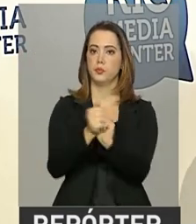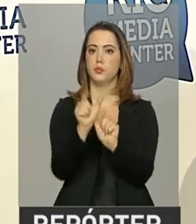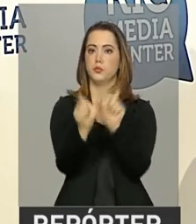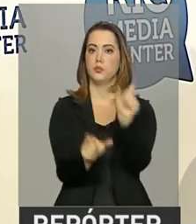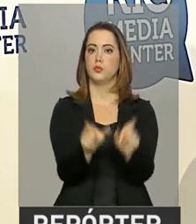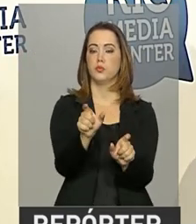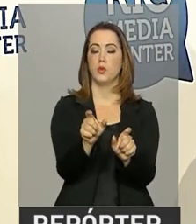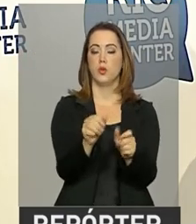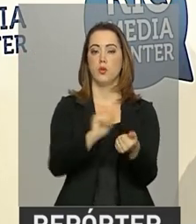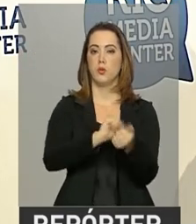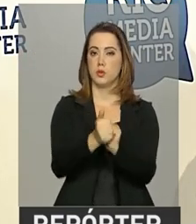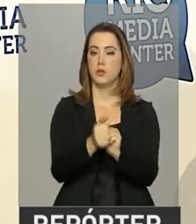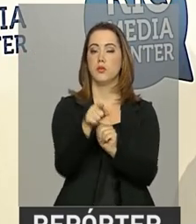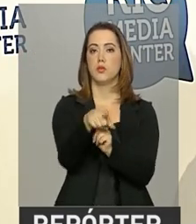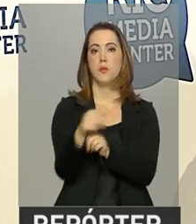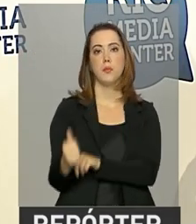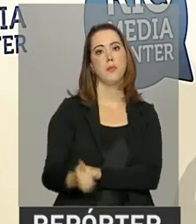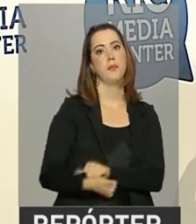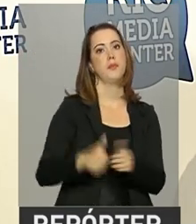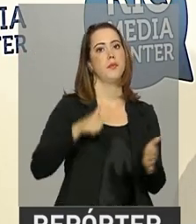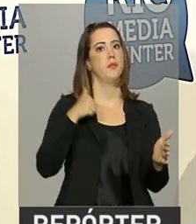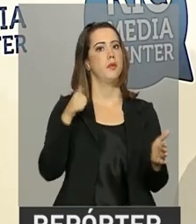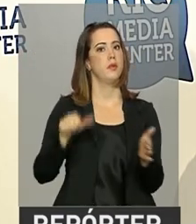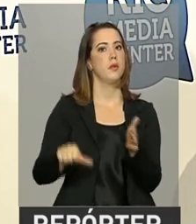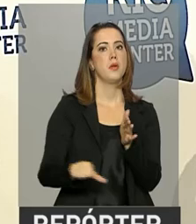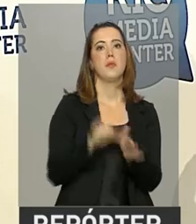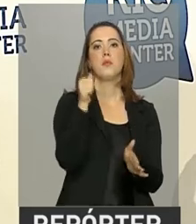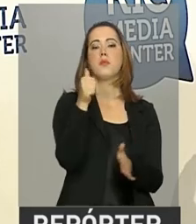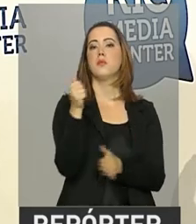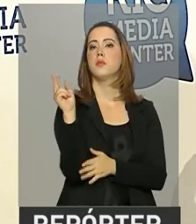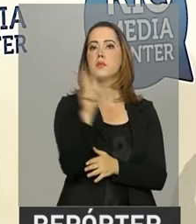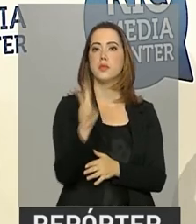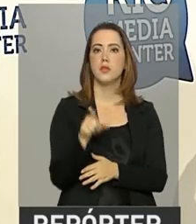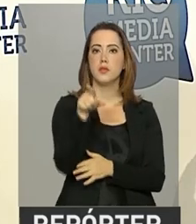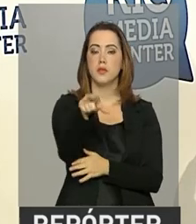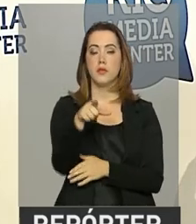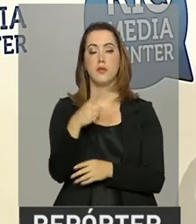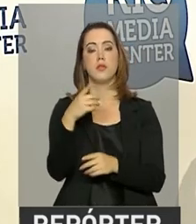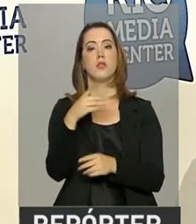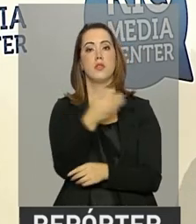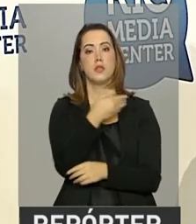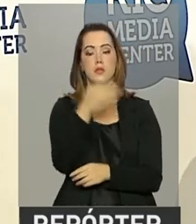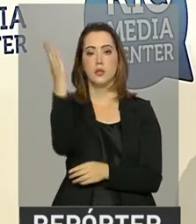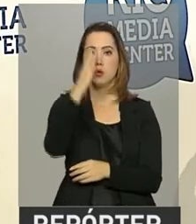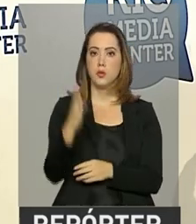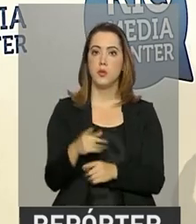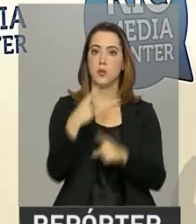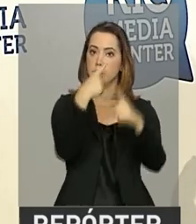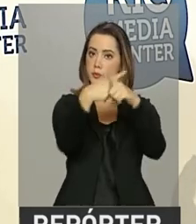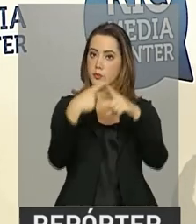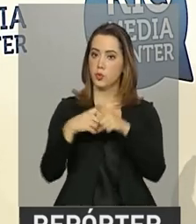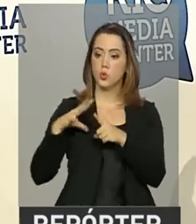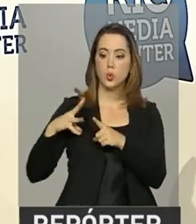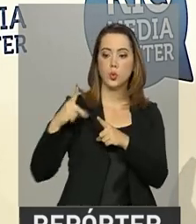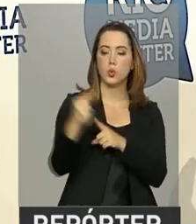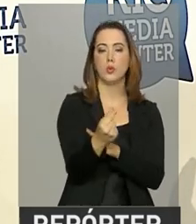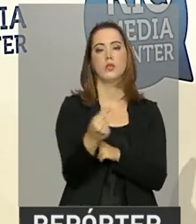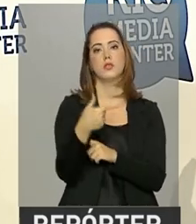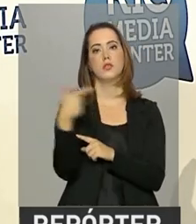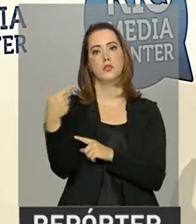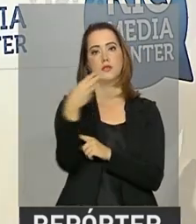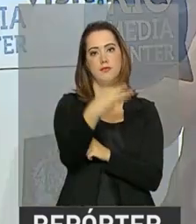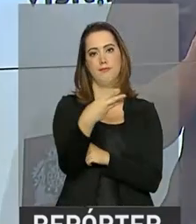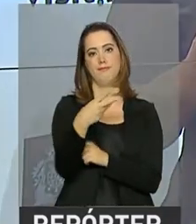é a primeira vez na história dos jogos paralímpicos que o Brasil participa das 23 modalidades em disputa eu volto com você